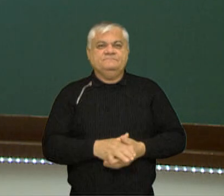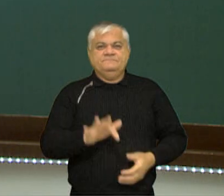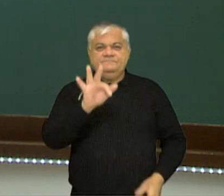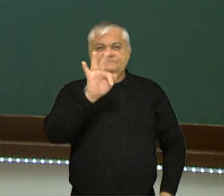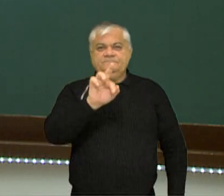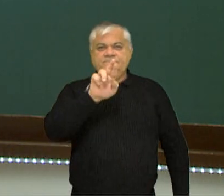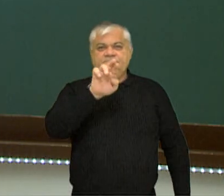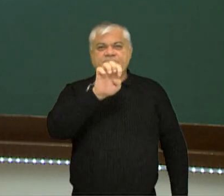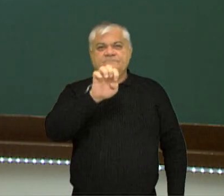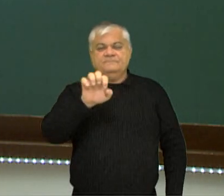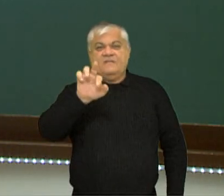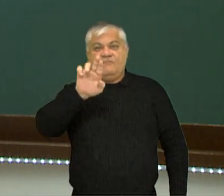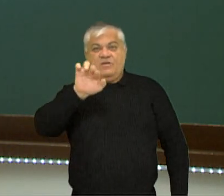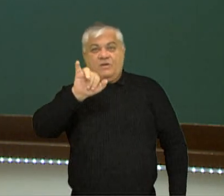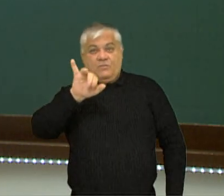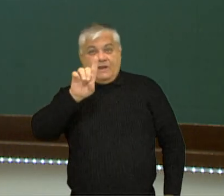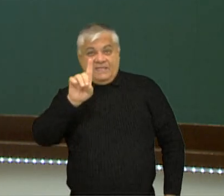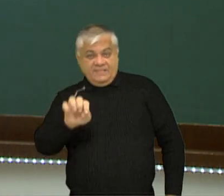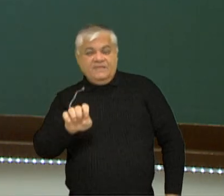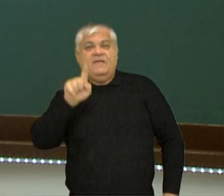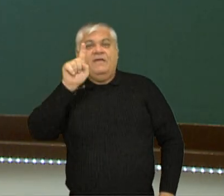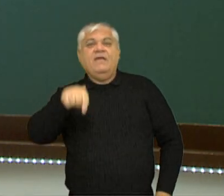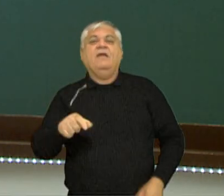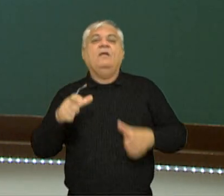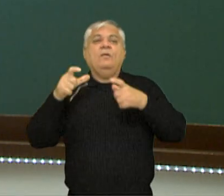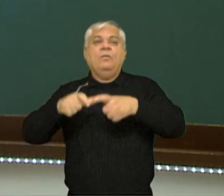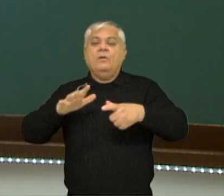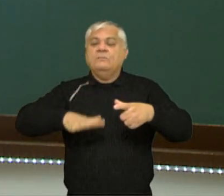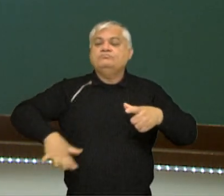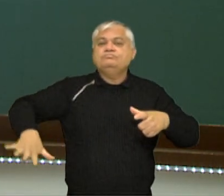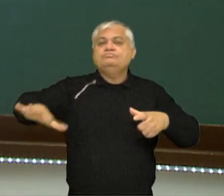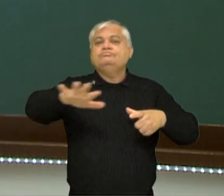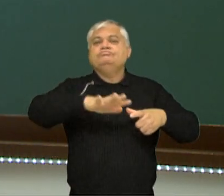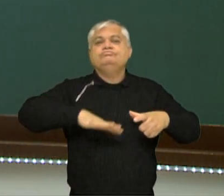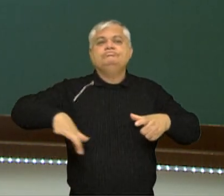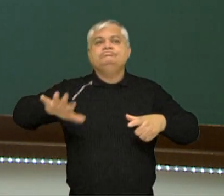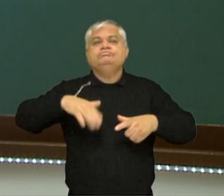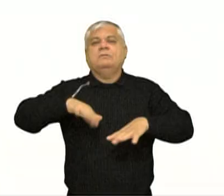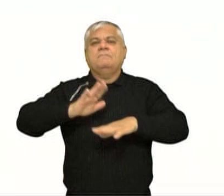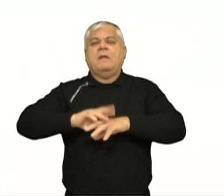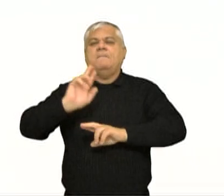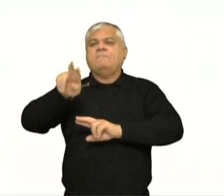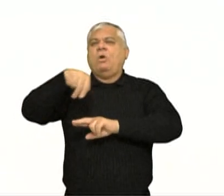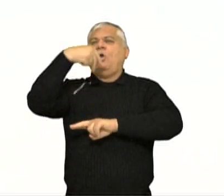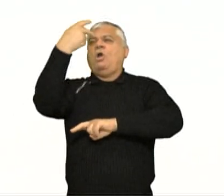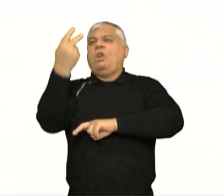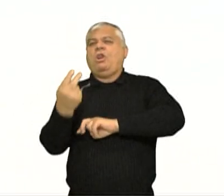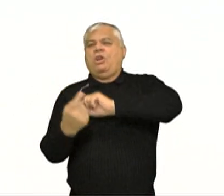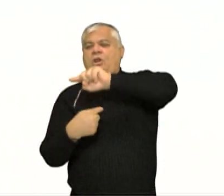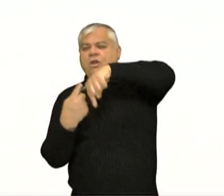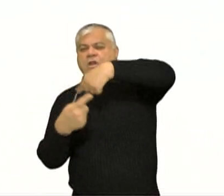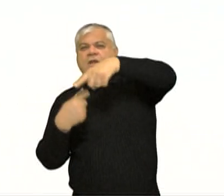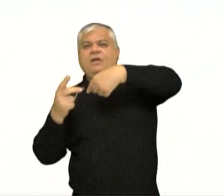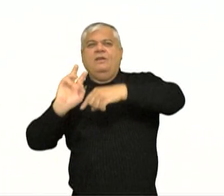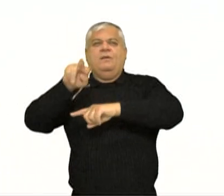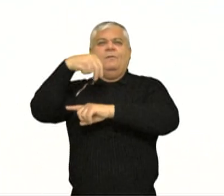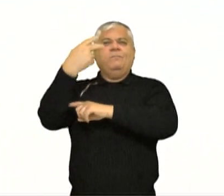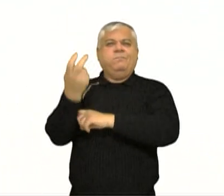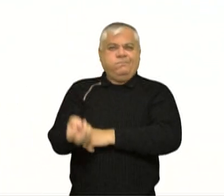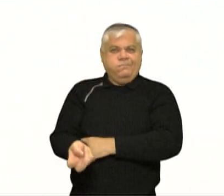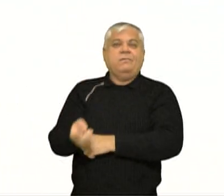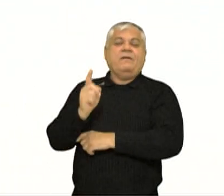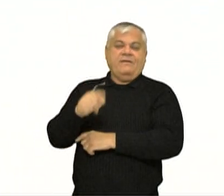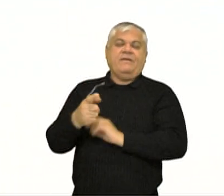o freeride, que é praticado em ambiente também urbano, com muitas manobras e saltos. É mais aquela prova